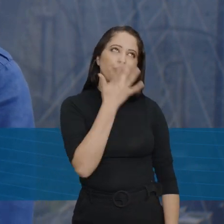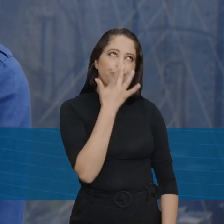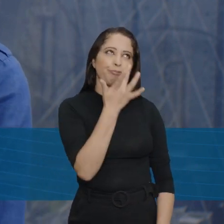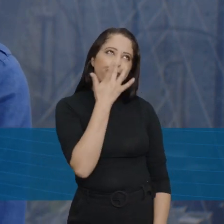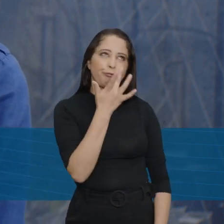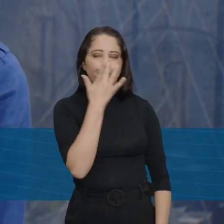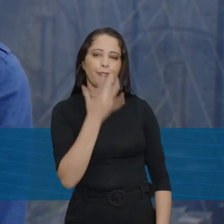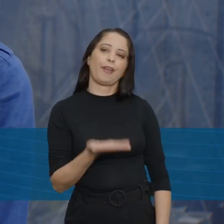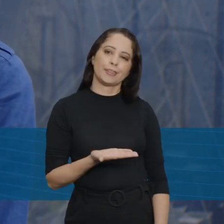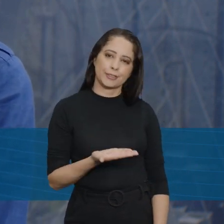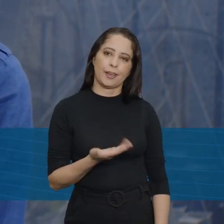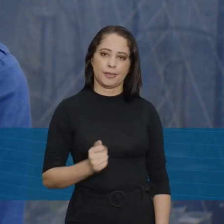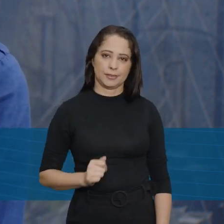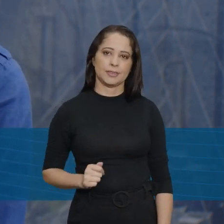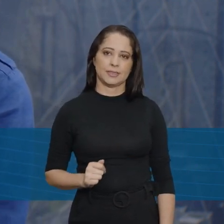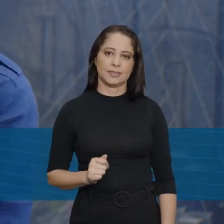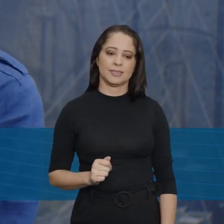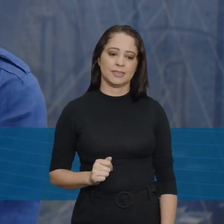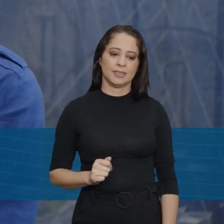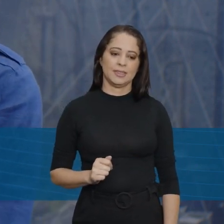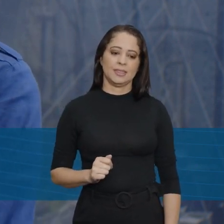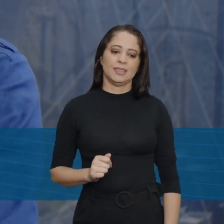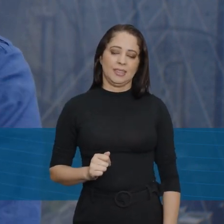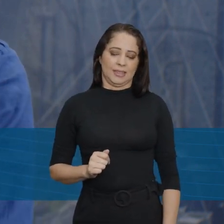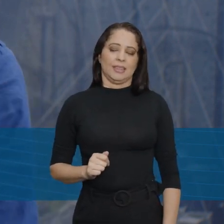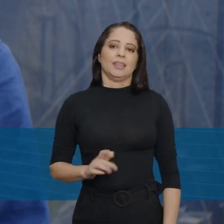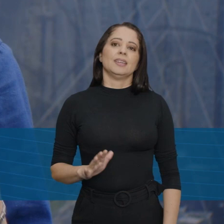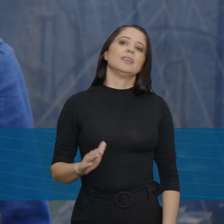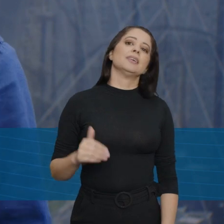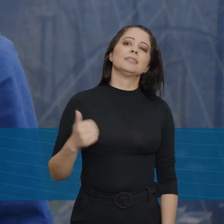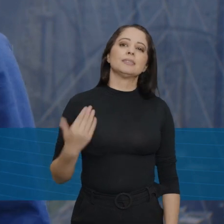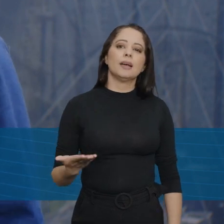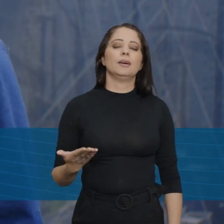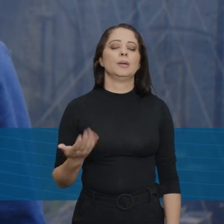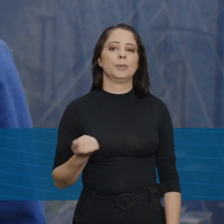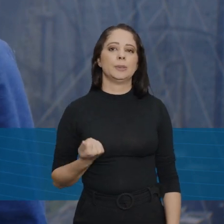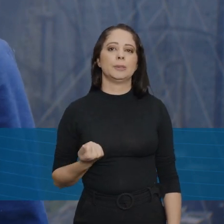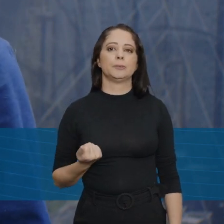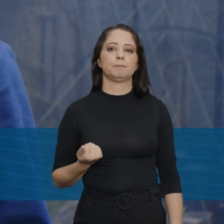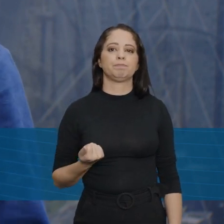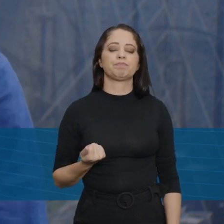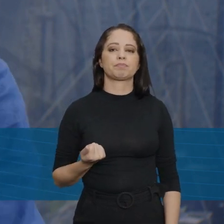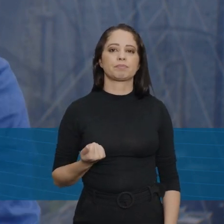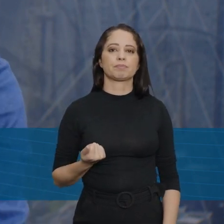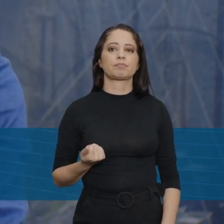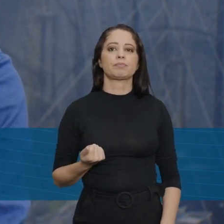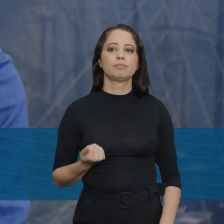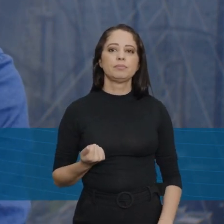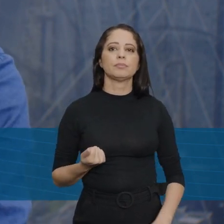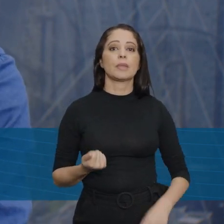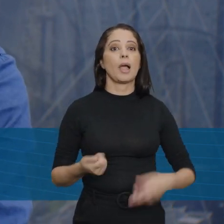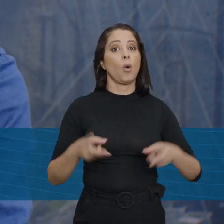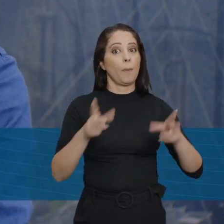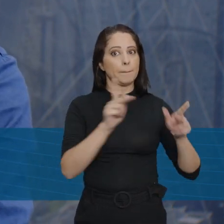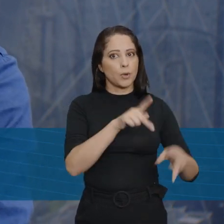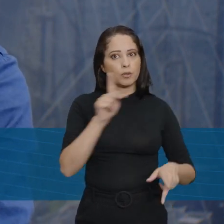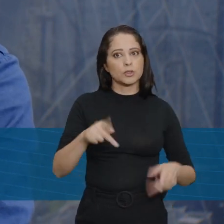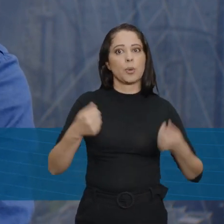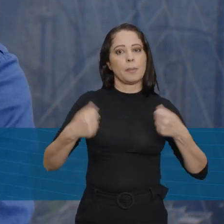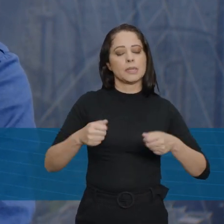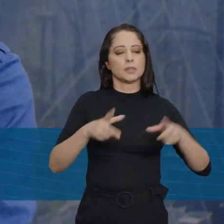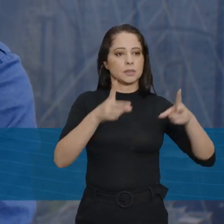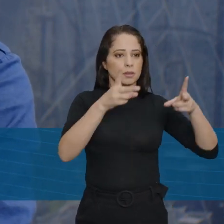quê? Porque ele sabe que o outro que vai levar a bronca. Não é quem tá provocando, né? Então, assim, eu acho que a